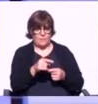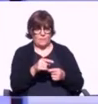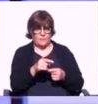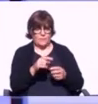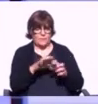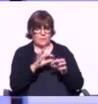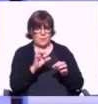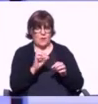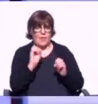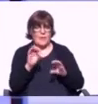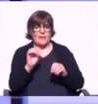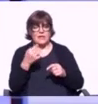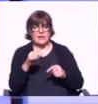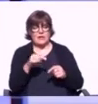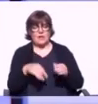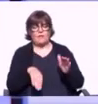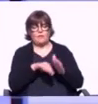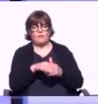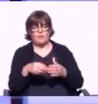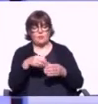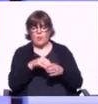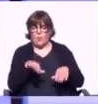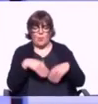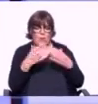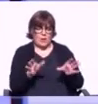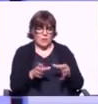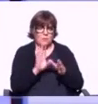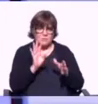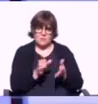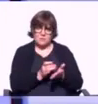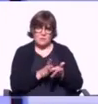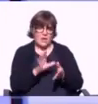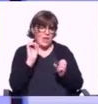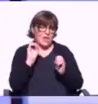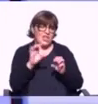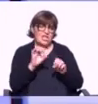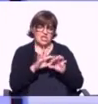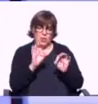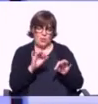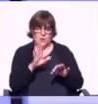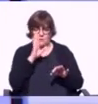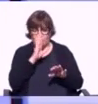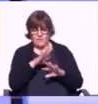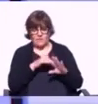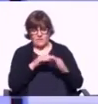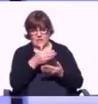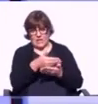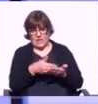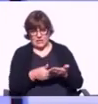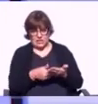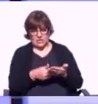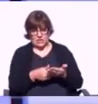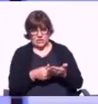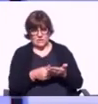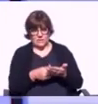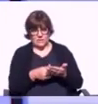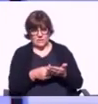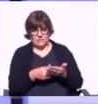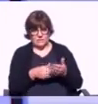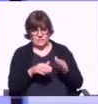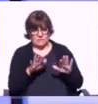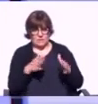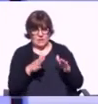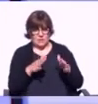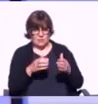este tipo de lixo que há no futebol, seja em que clube for, é preciso erradicar. Agora, a verdade é que se nós fizermos uma lista mais ou